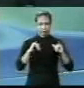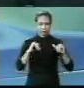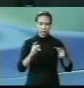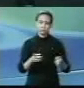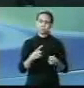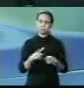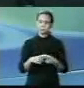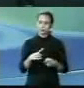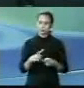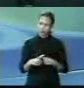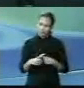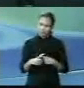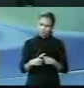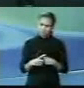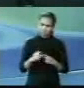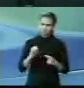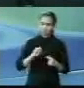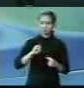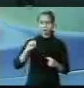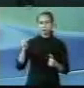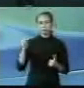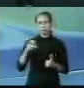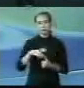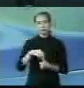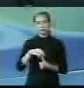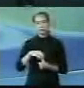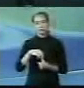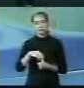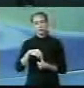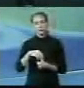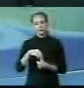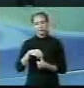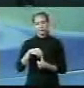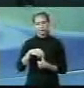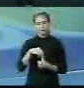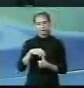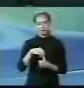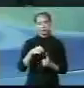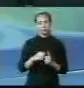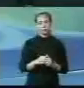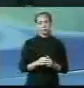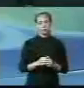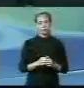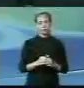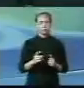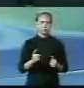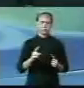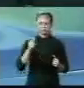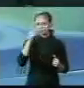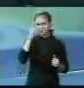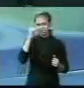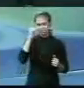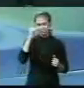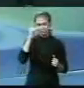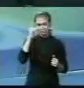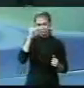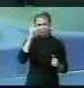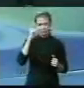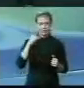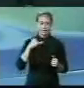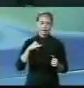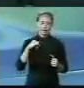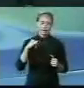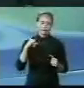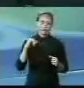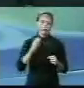por exemplo, informações estratégicas do negócio da empresa, não é interessante que esses dados sejam acessados